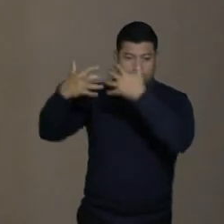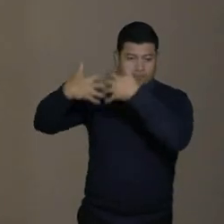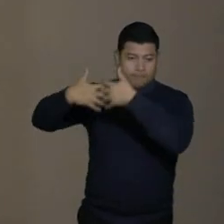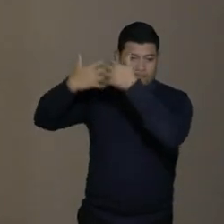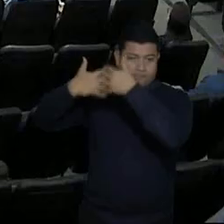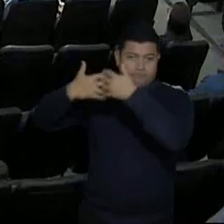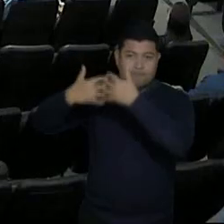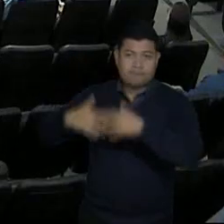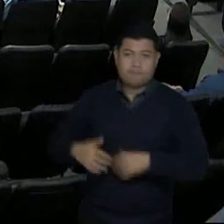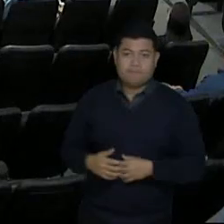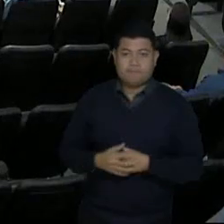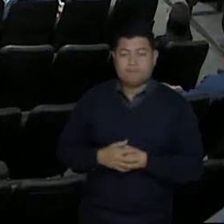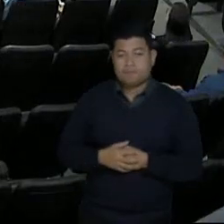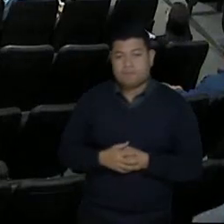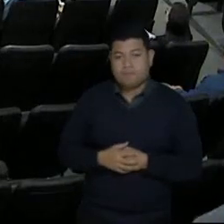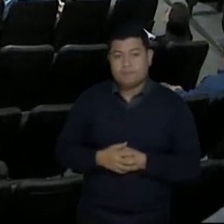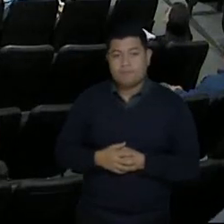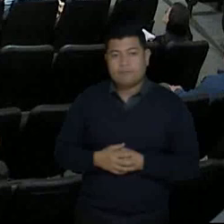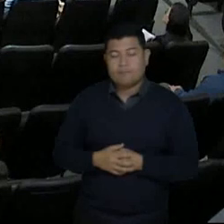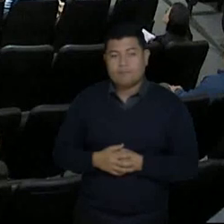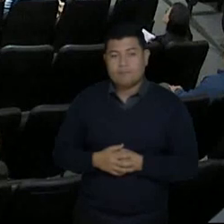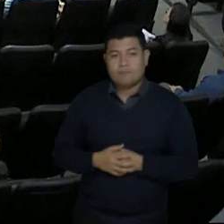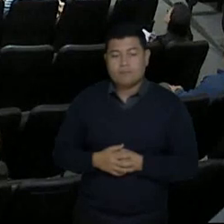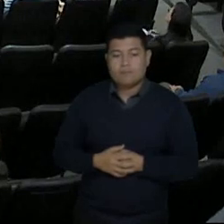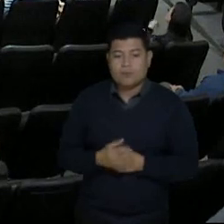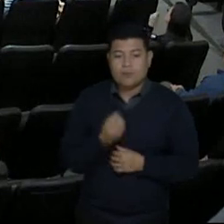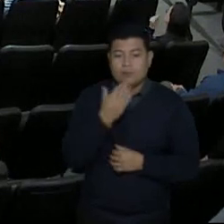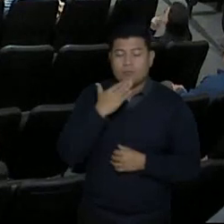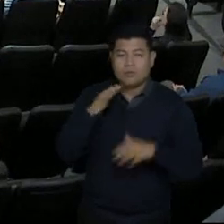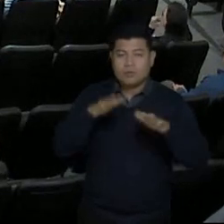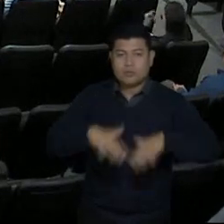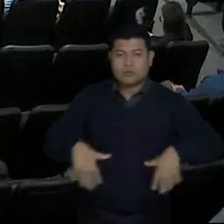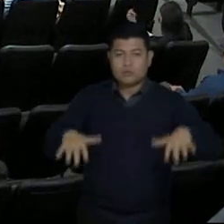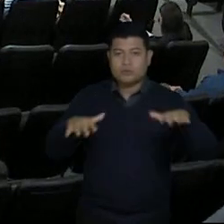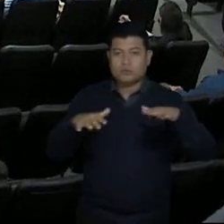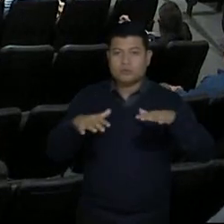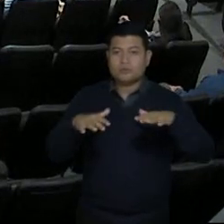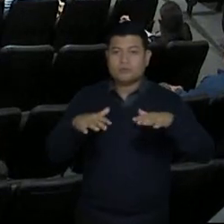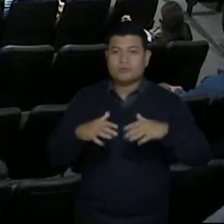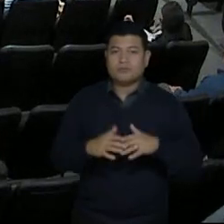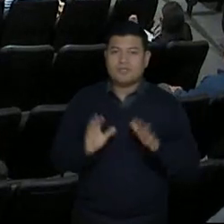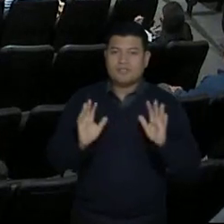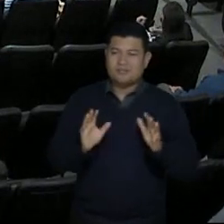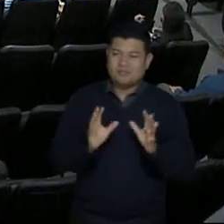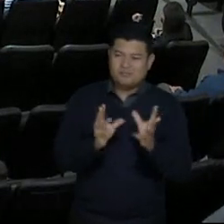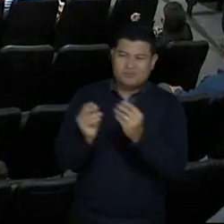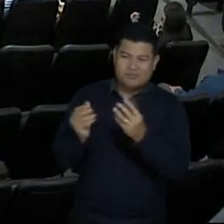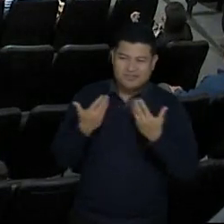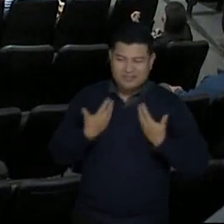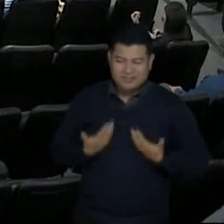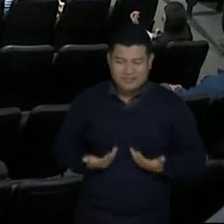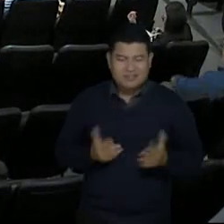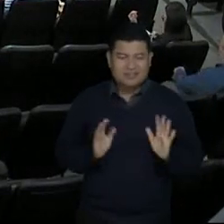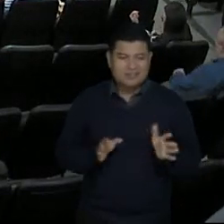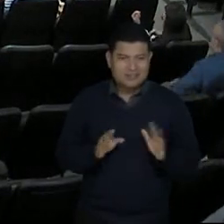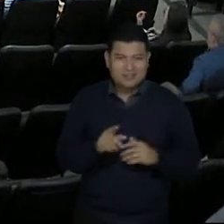neurodiversidad Boa tarde Boa tarde a todas todo mundo cansado já né